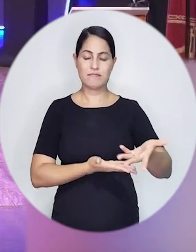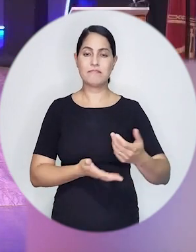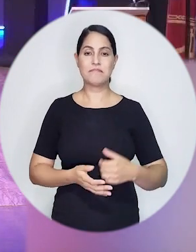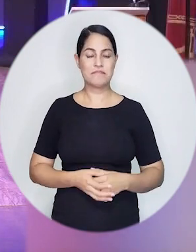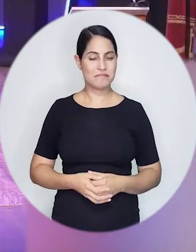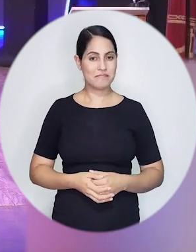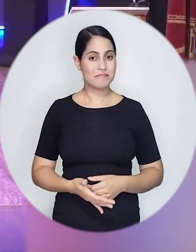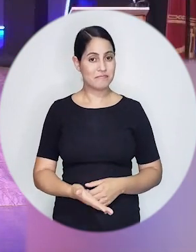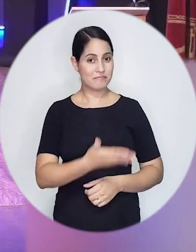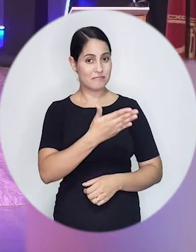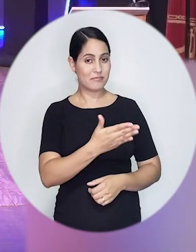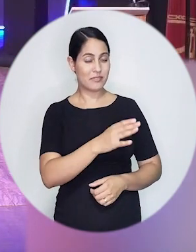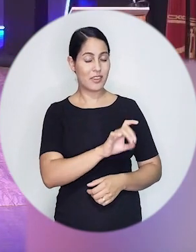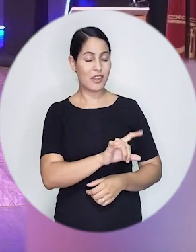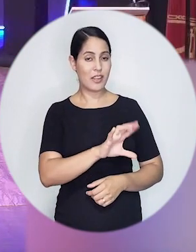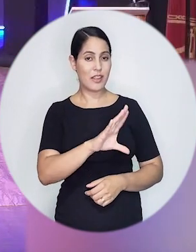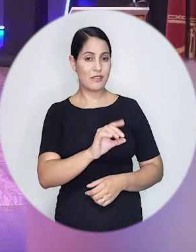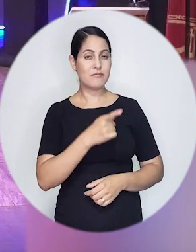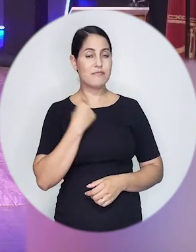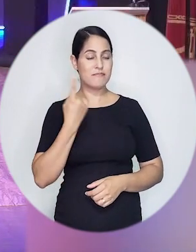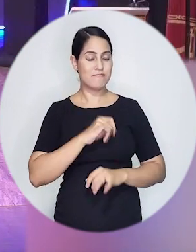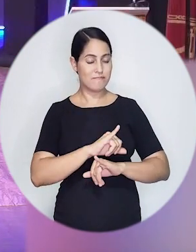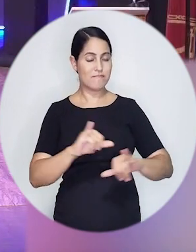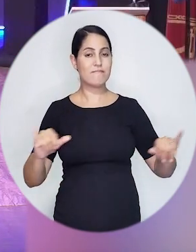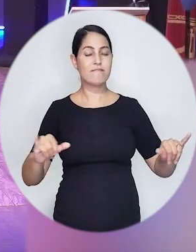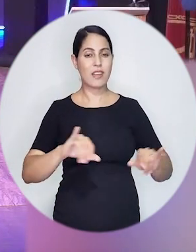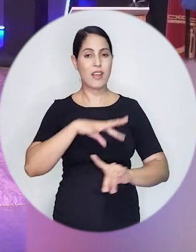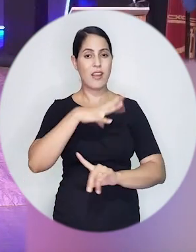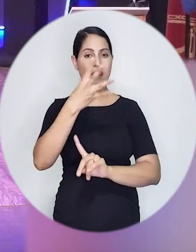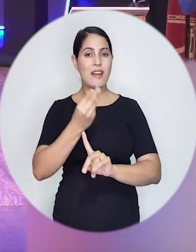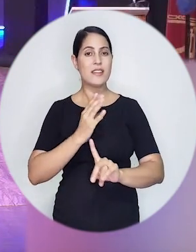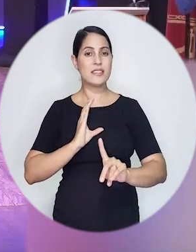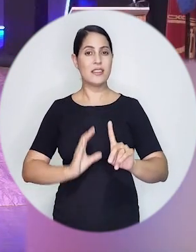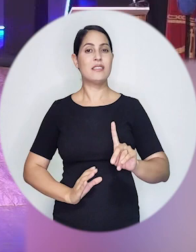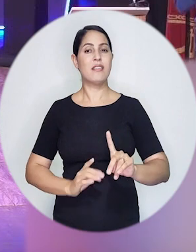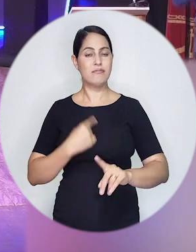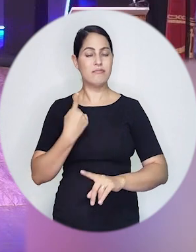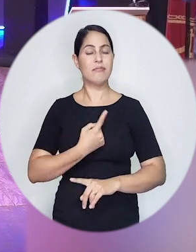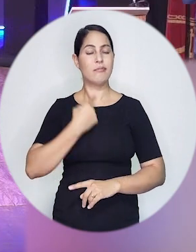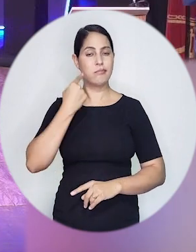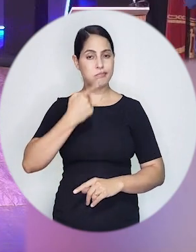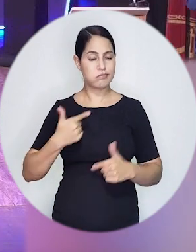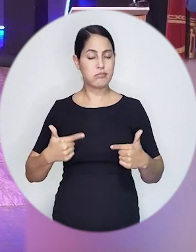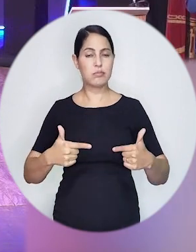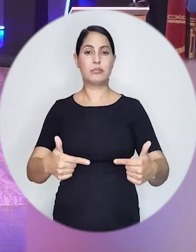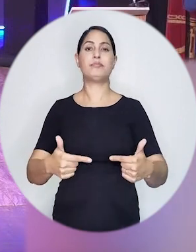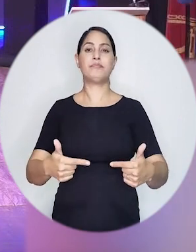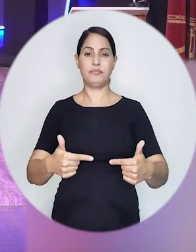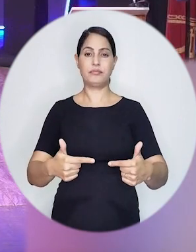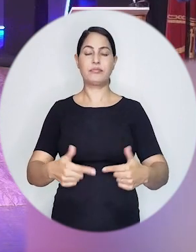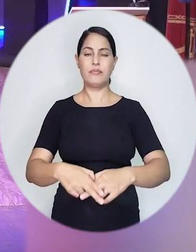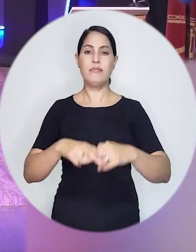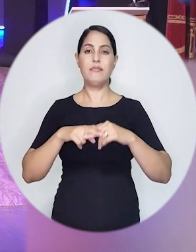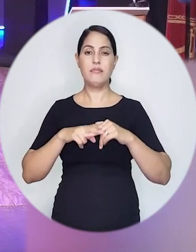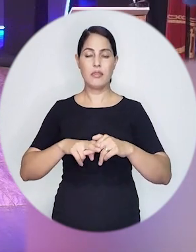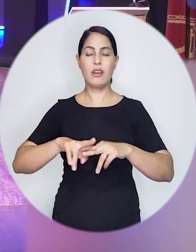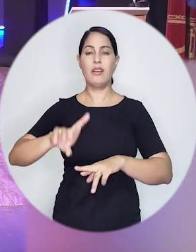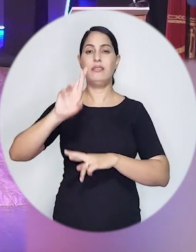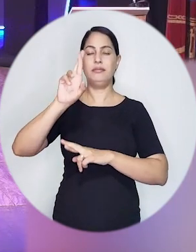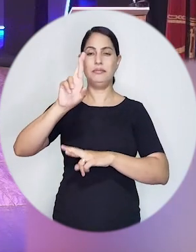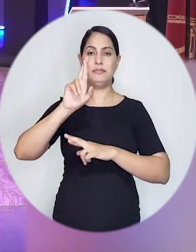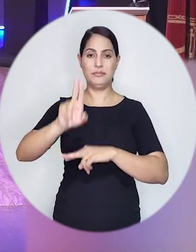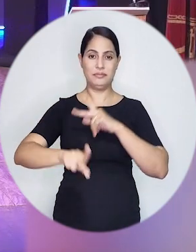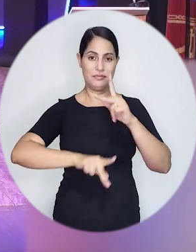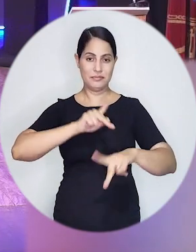justiça e harmonia humana. Advogar, querido Hélio Leitão, é uma arte cidadã. É a